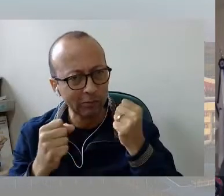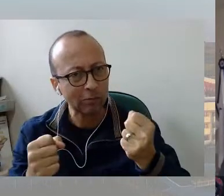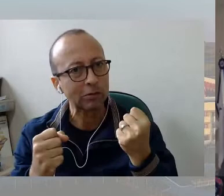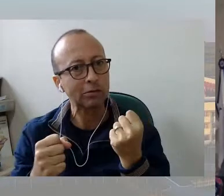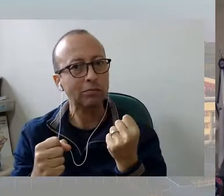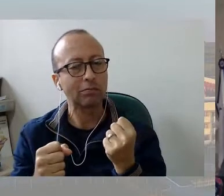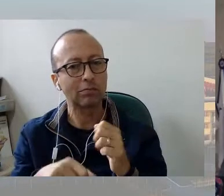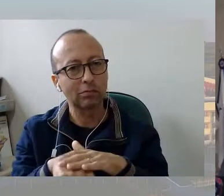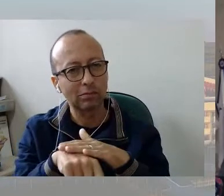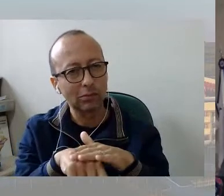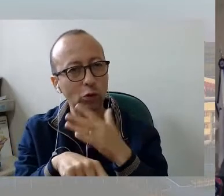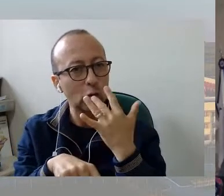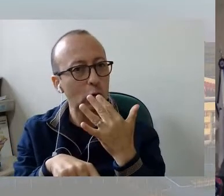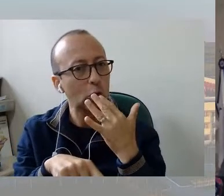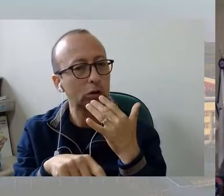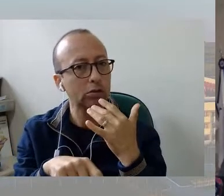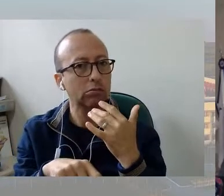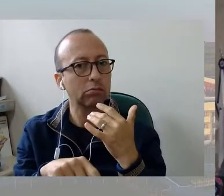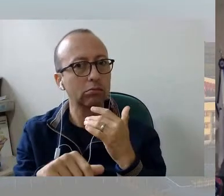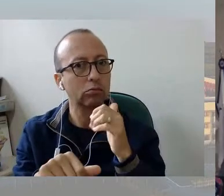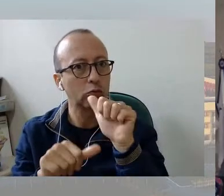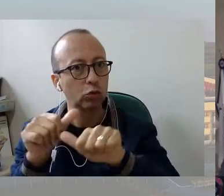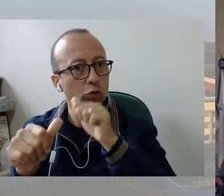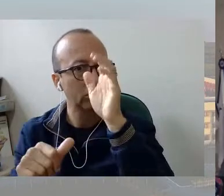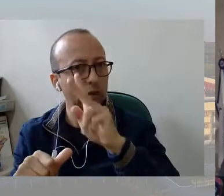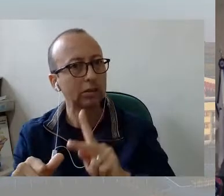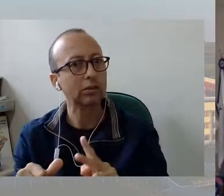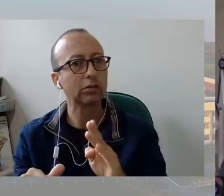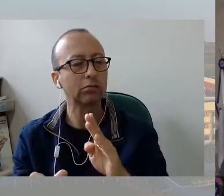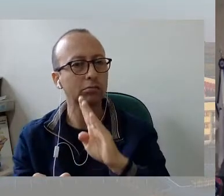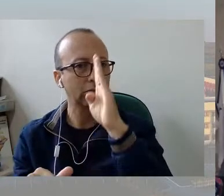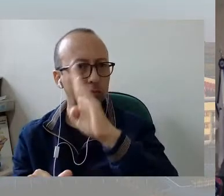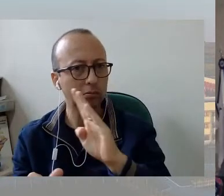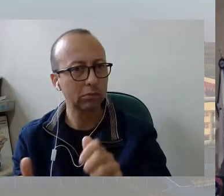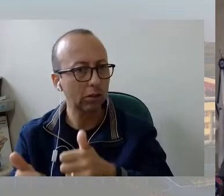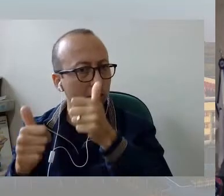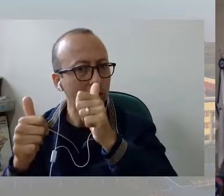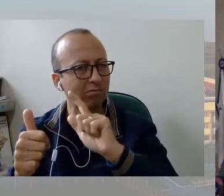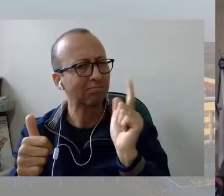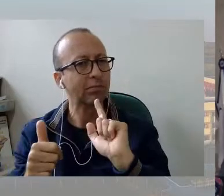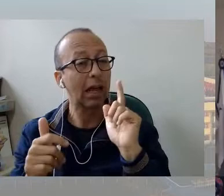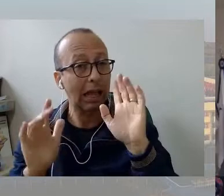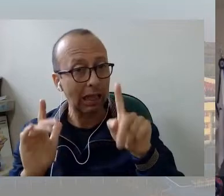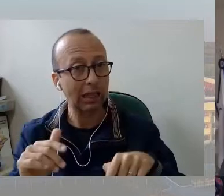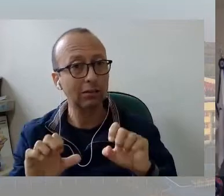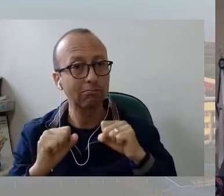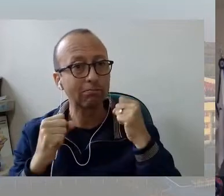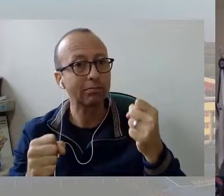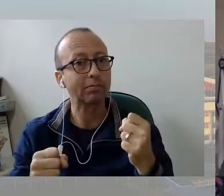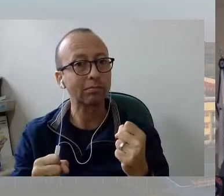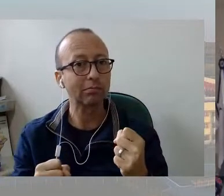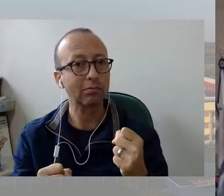pele. Eu posso falar essas palavras, Marta, porque sou casado com uma